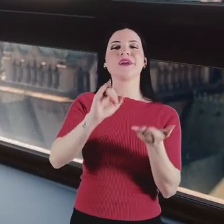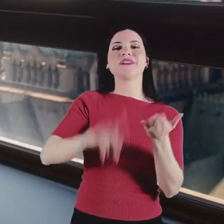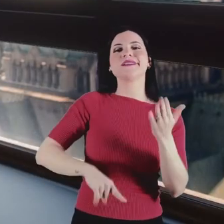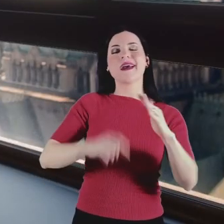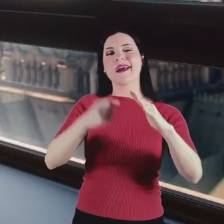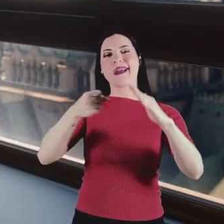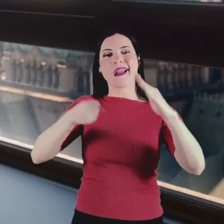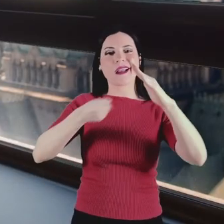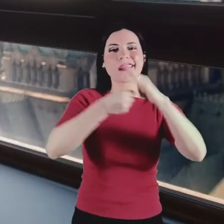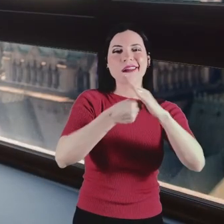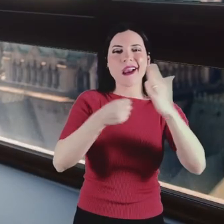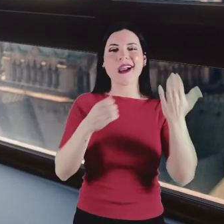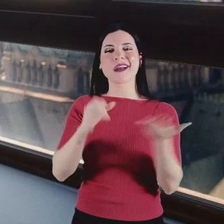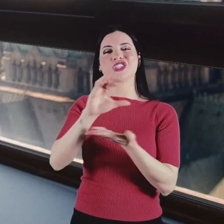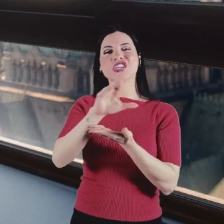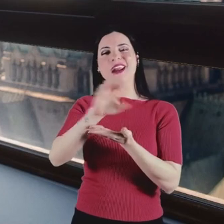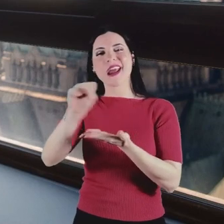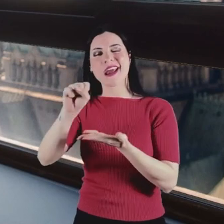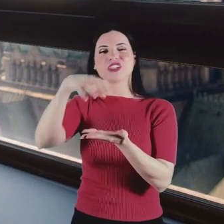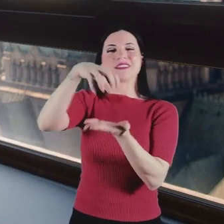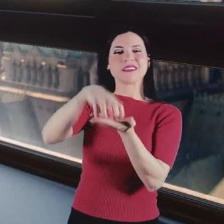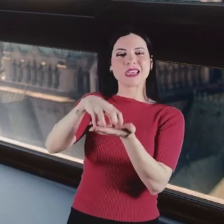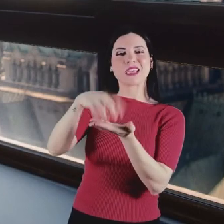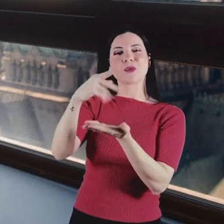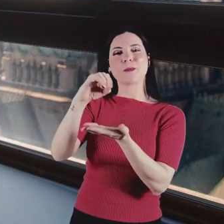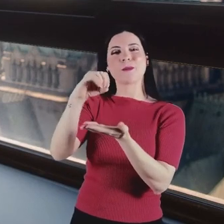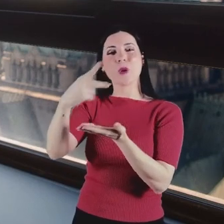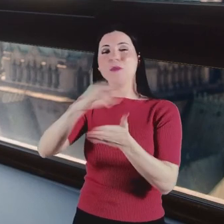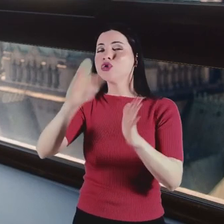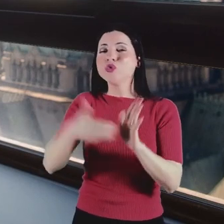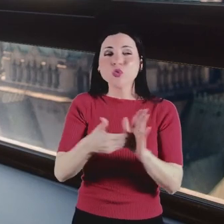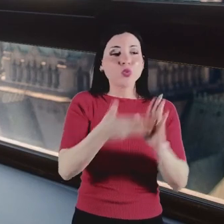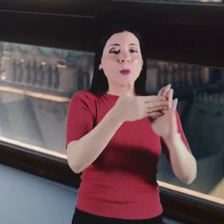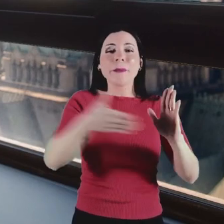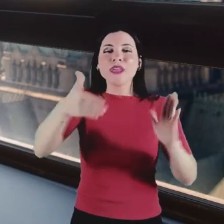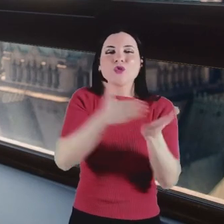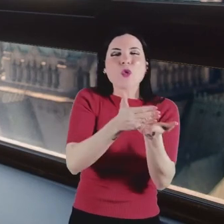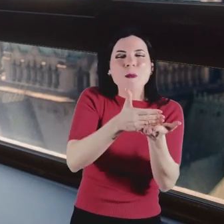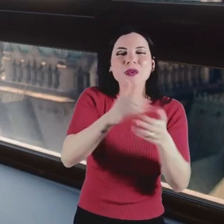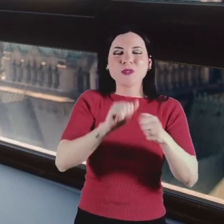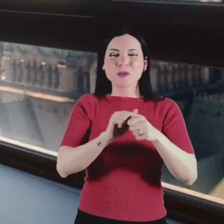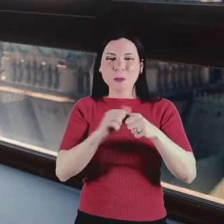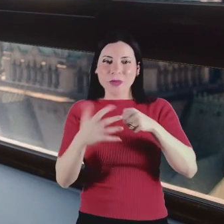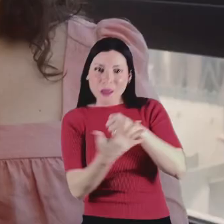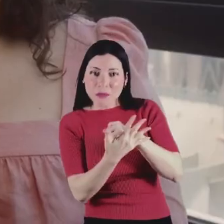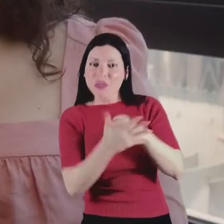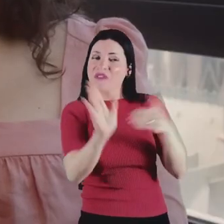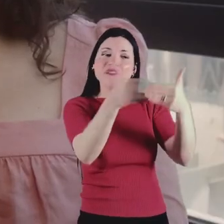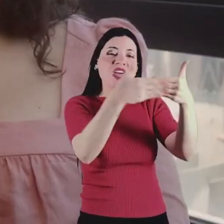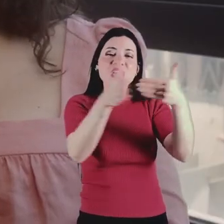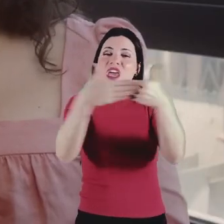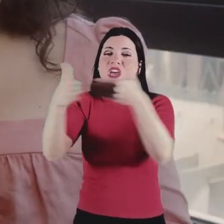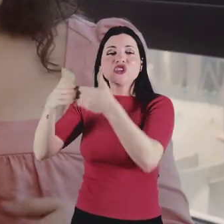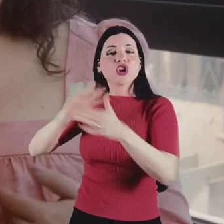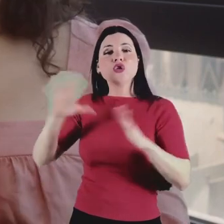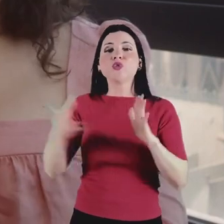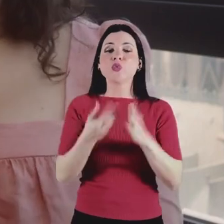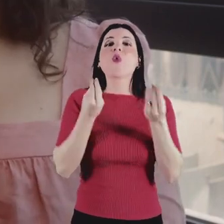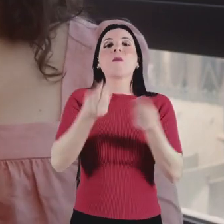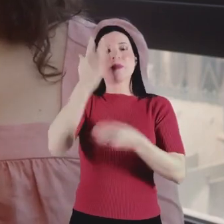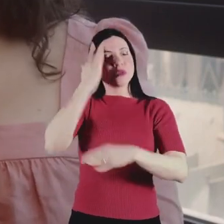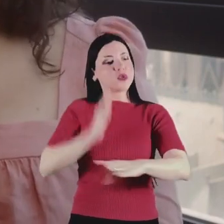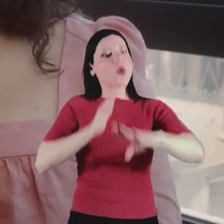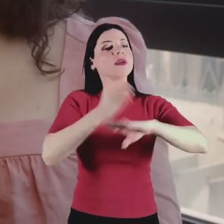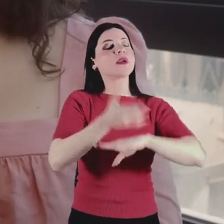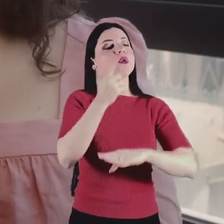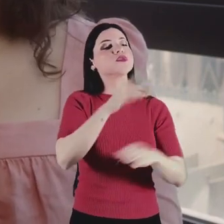CRAS, CREA, Centro Pop, estavam todos fechados naquele comecinho de pandemia. E não tinha como as pessoas